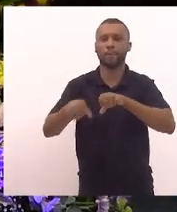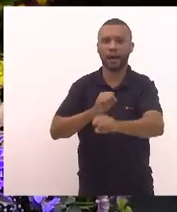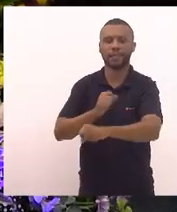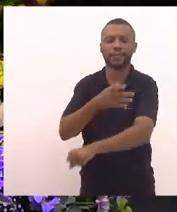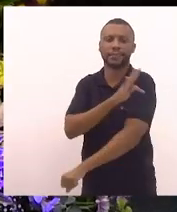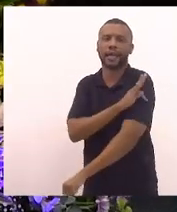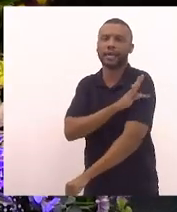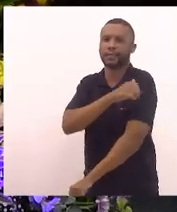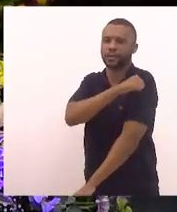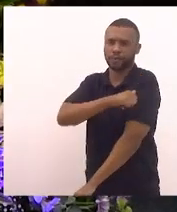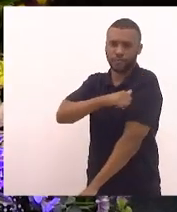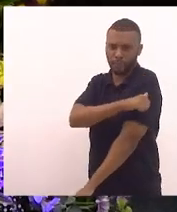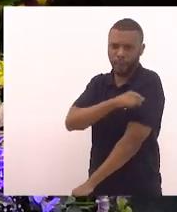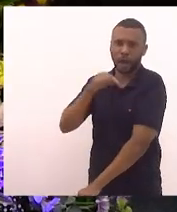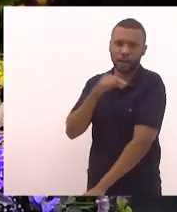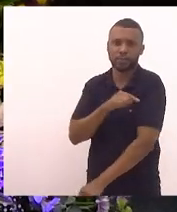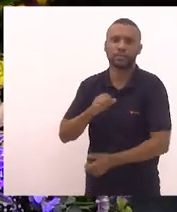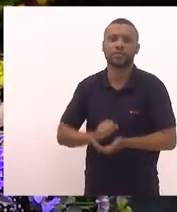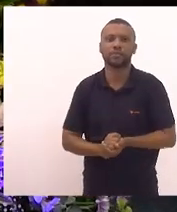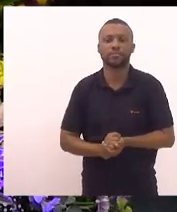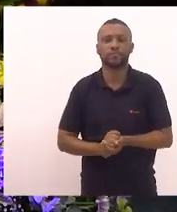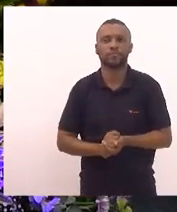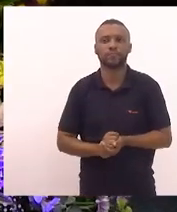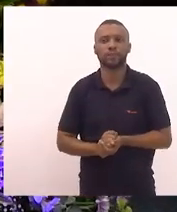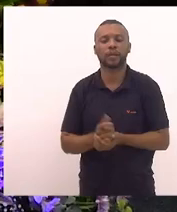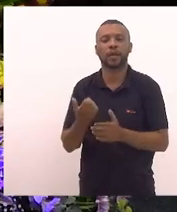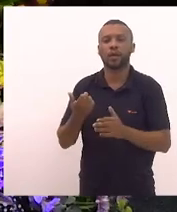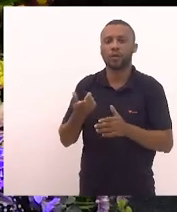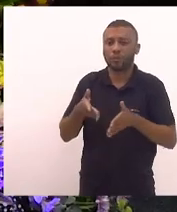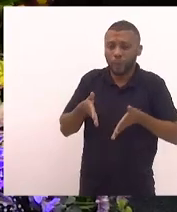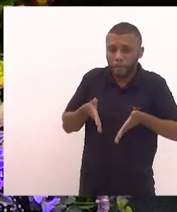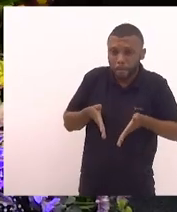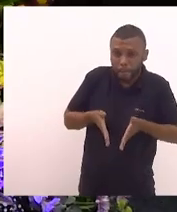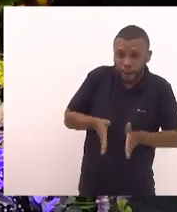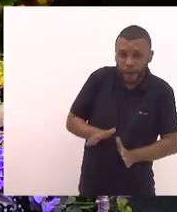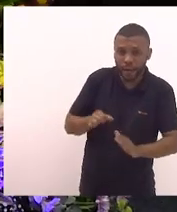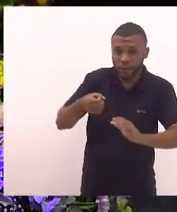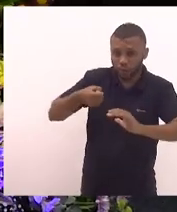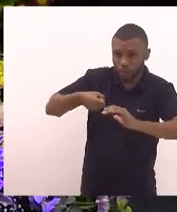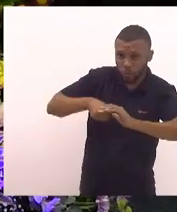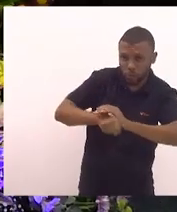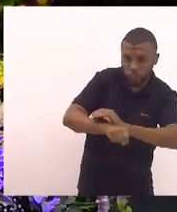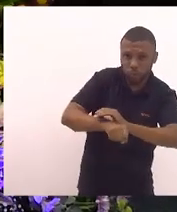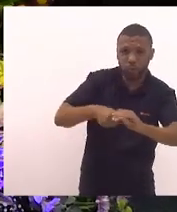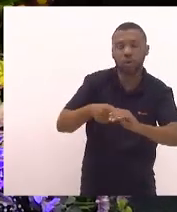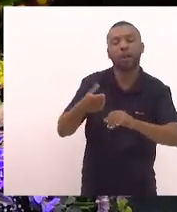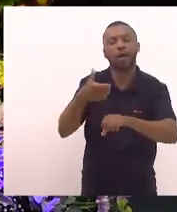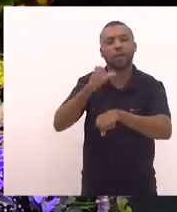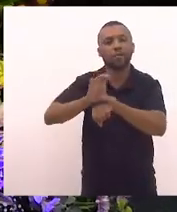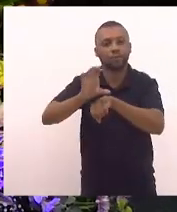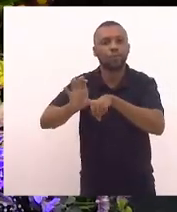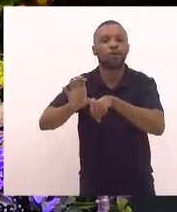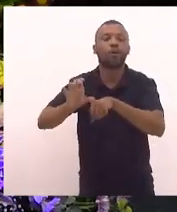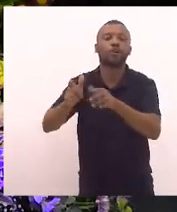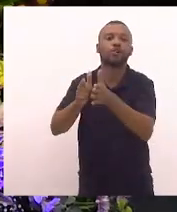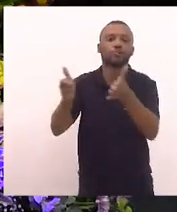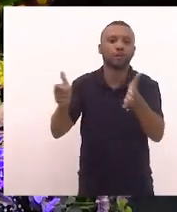técnicas de enfermagem e do parto e pré-parto. Ela cursou jornalismo e